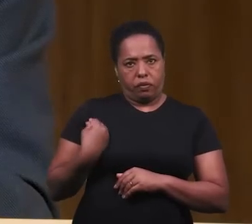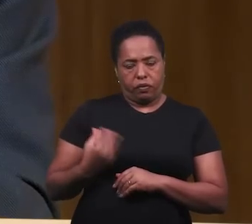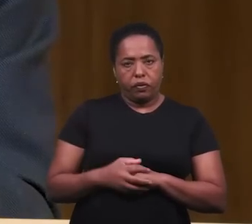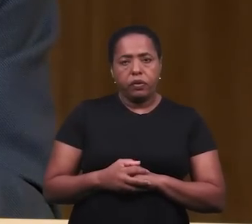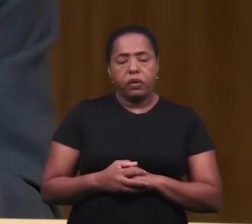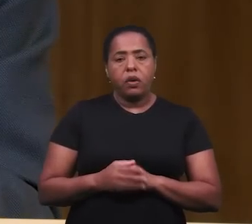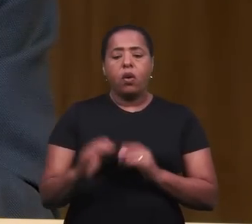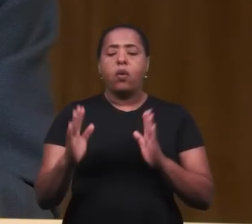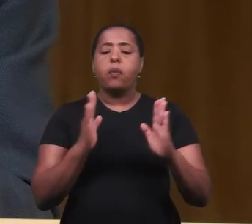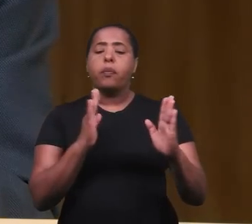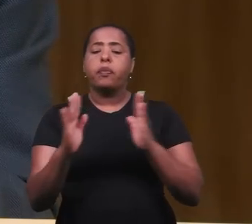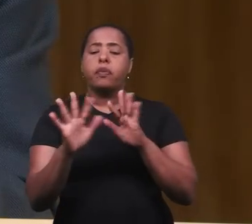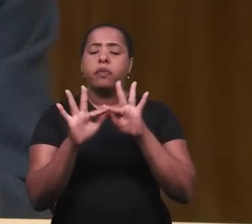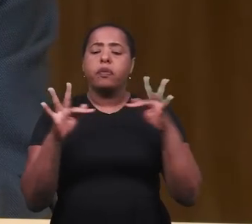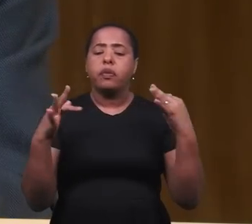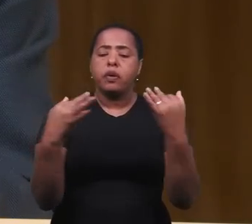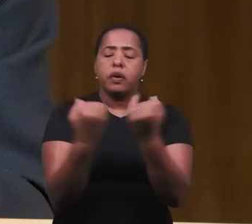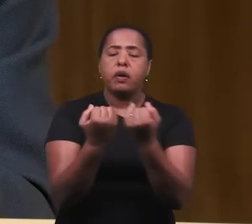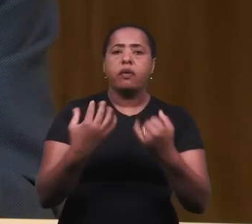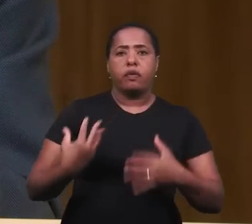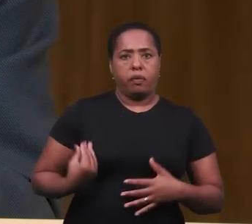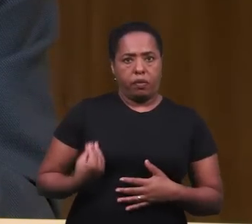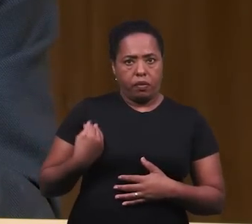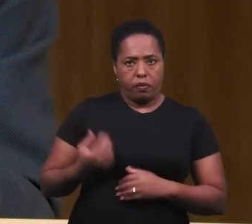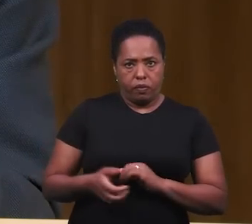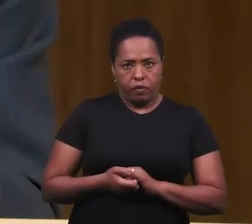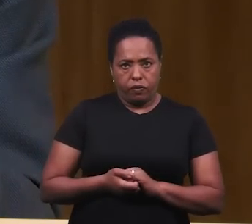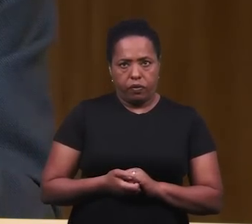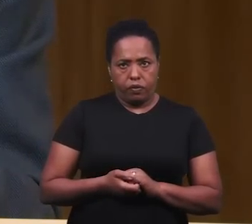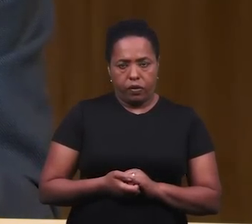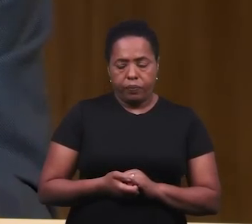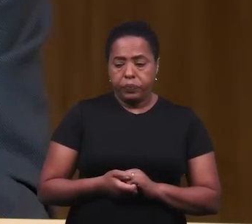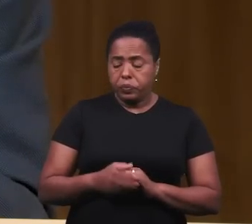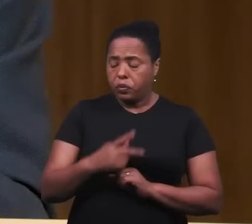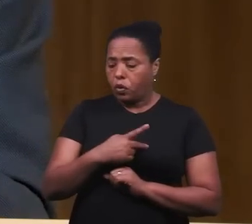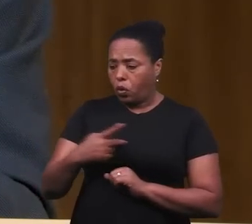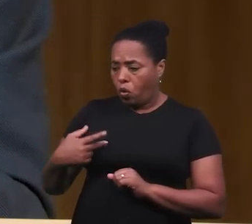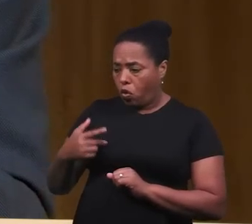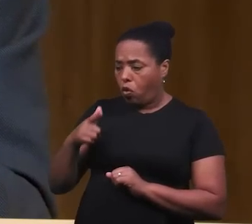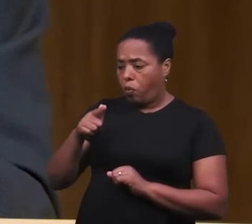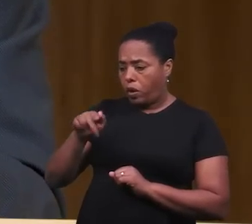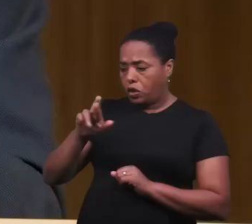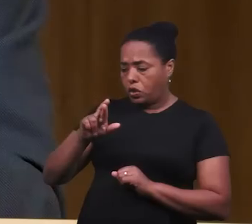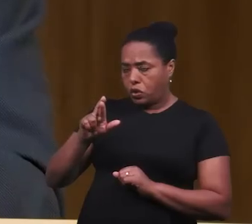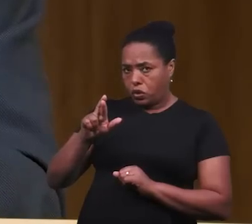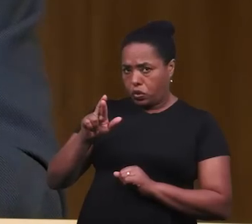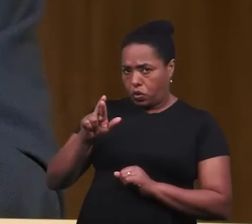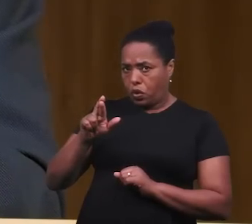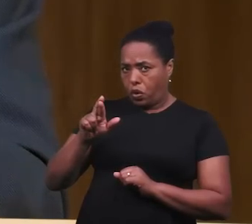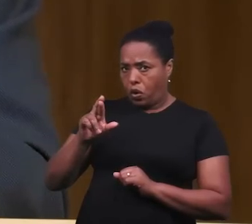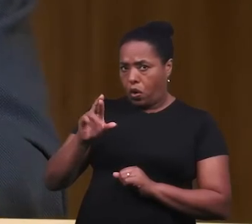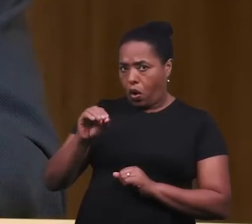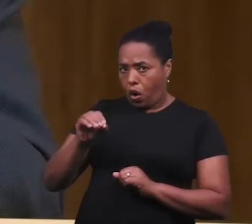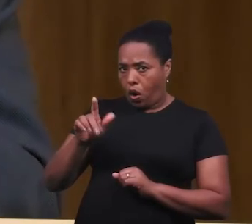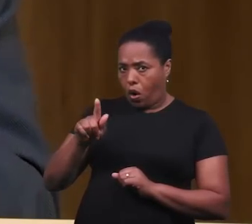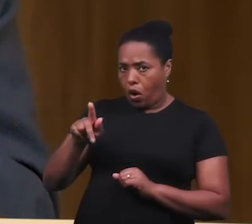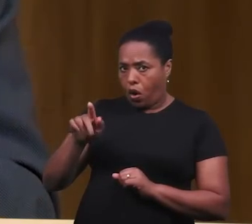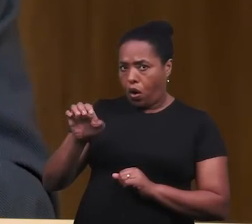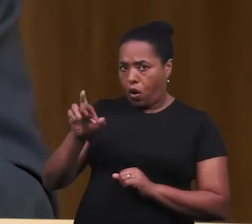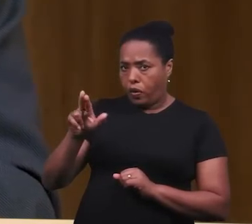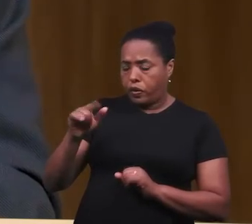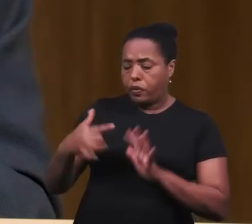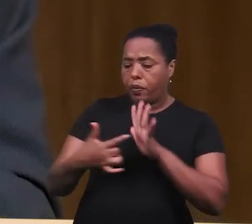famílias muito de você compreender o tempo que você está vivendo, o tempo que a sua família